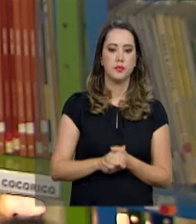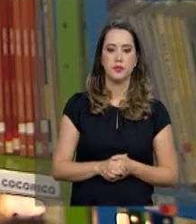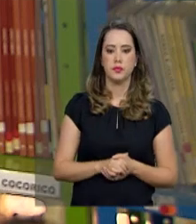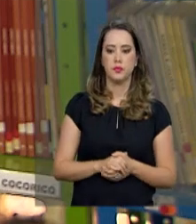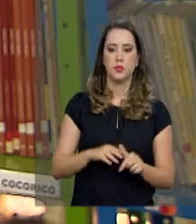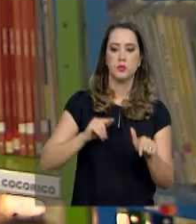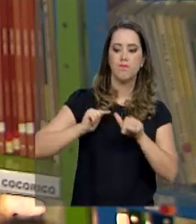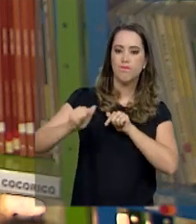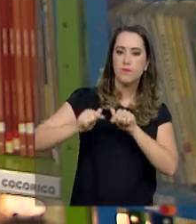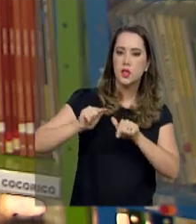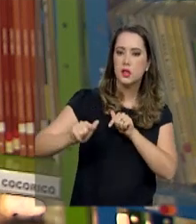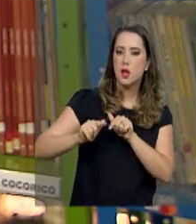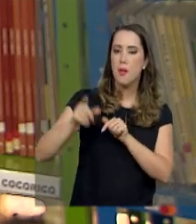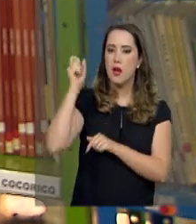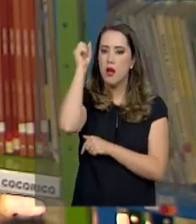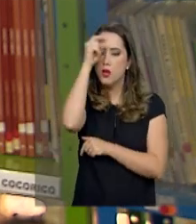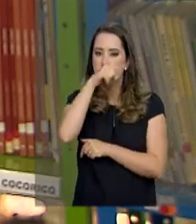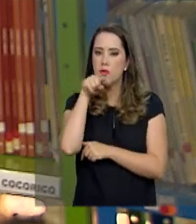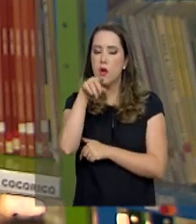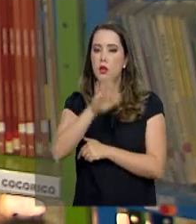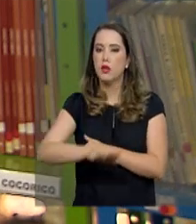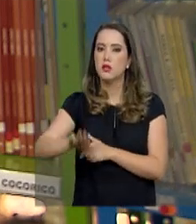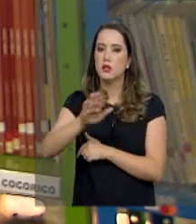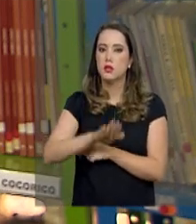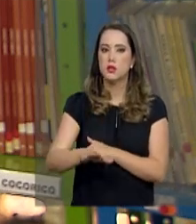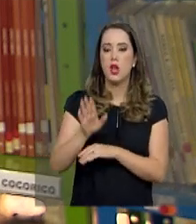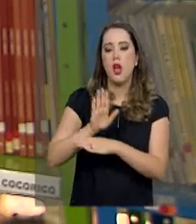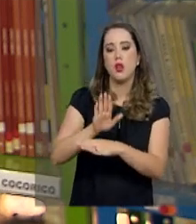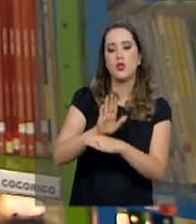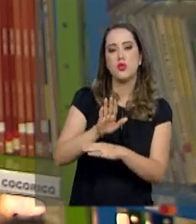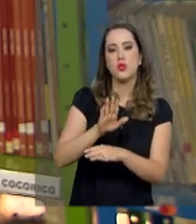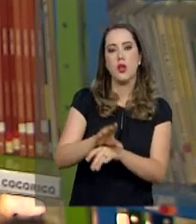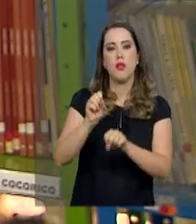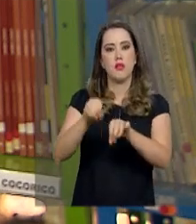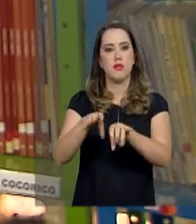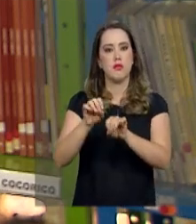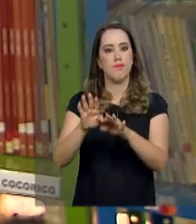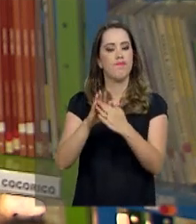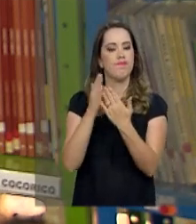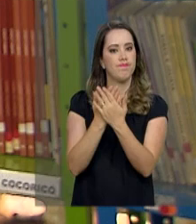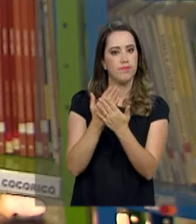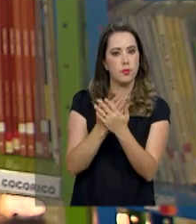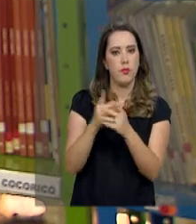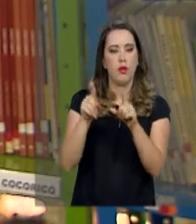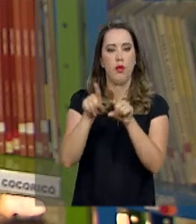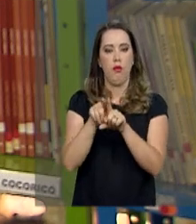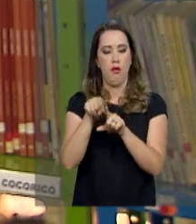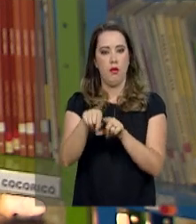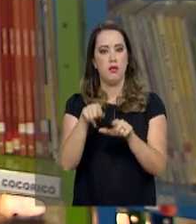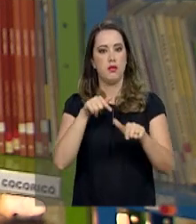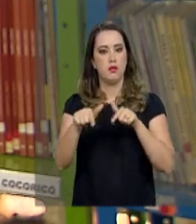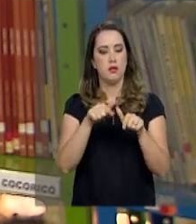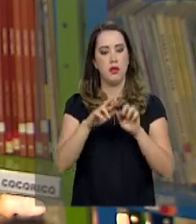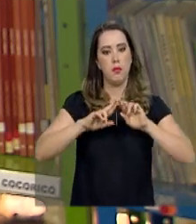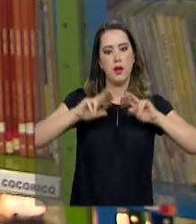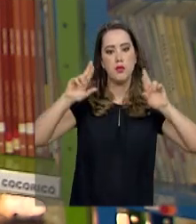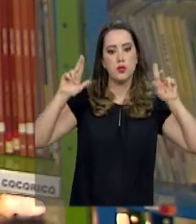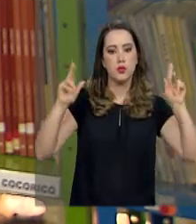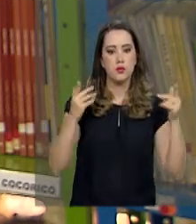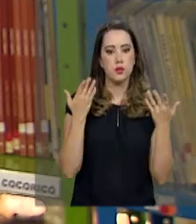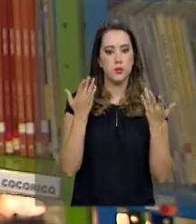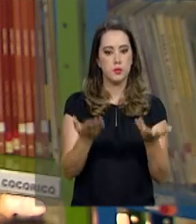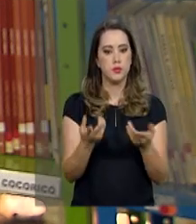Trabalhar, né, as dificuldades do aluno com reforço escolar, com atividades